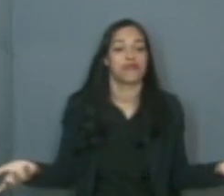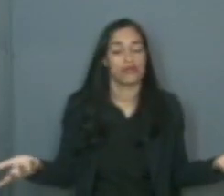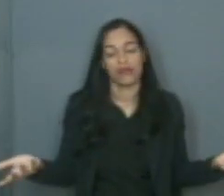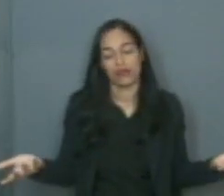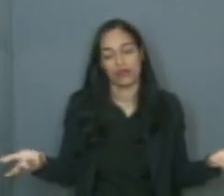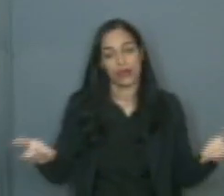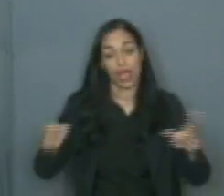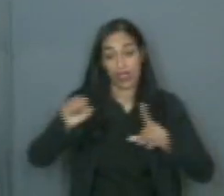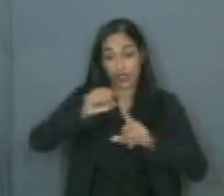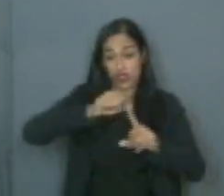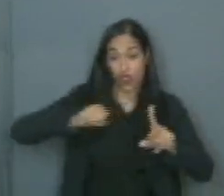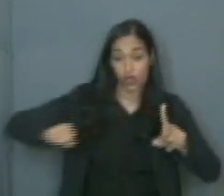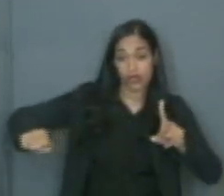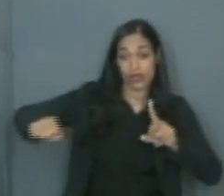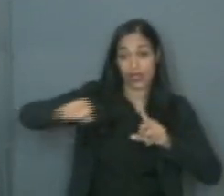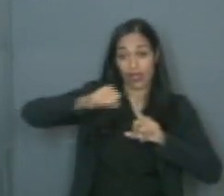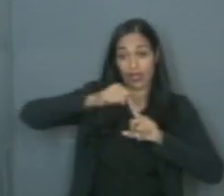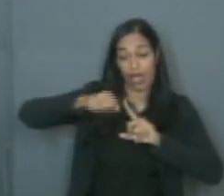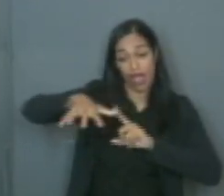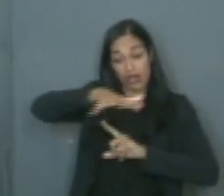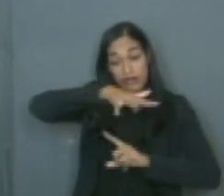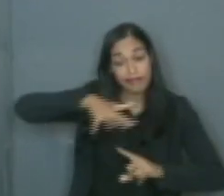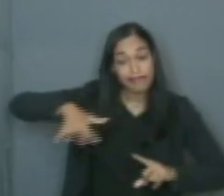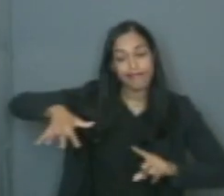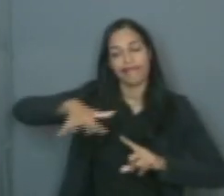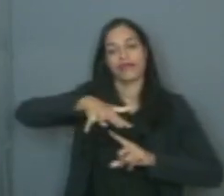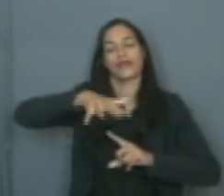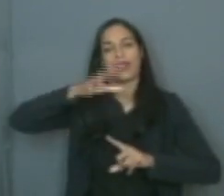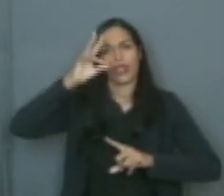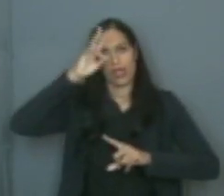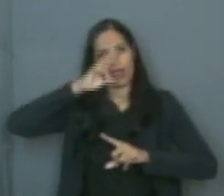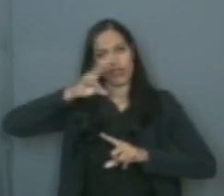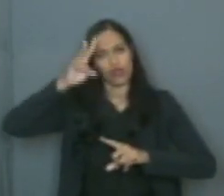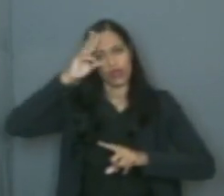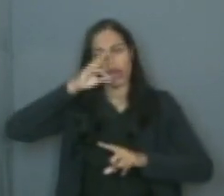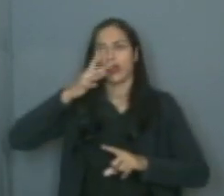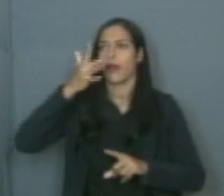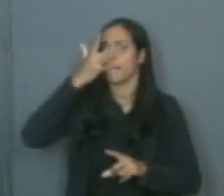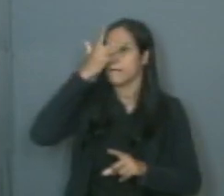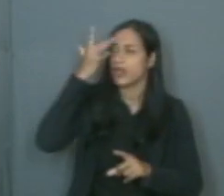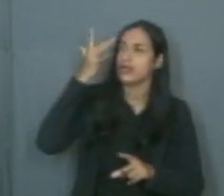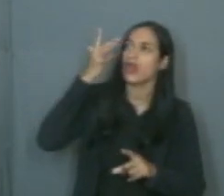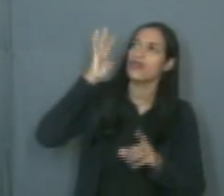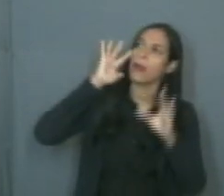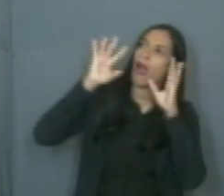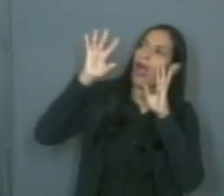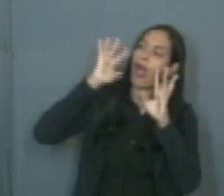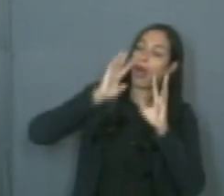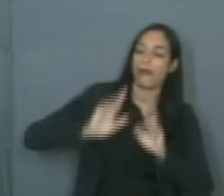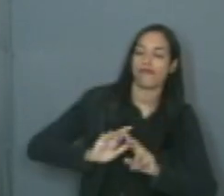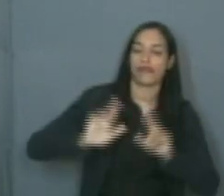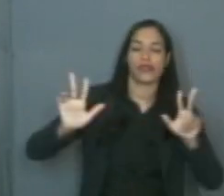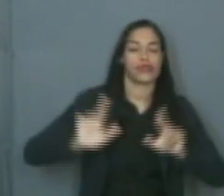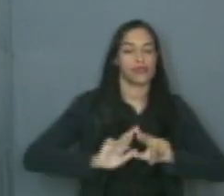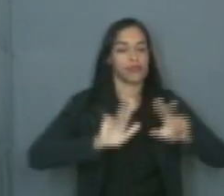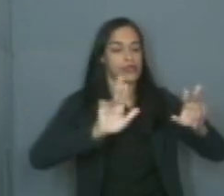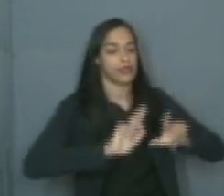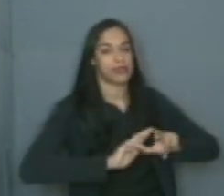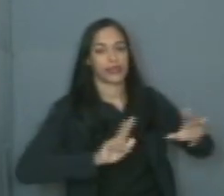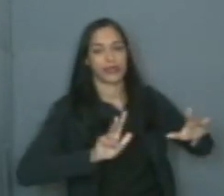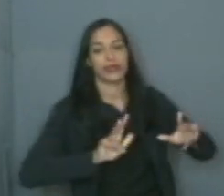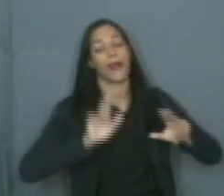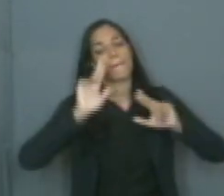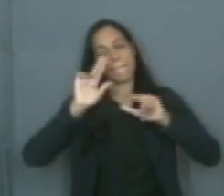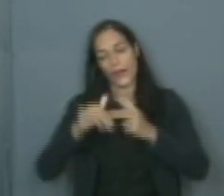ela sempre teve na história, pessoas que pensam diferente da outra. Por